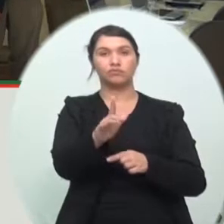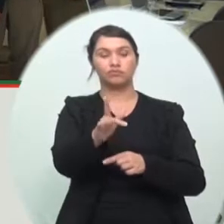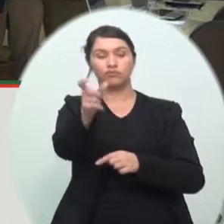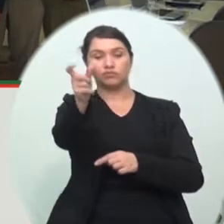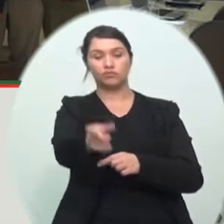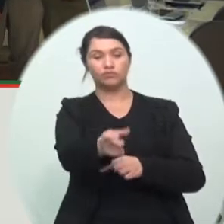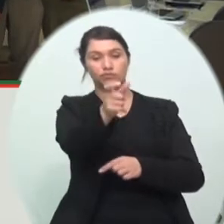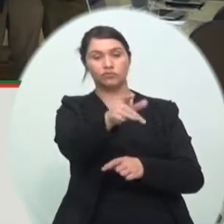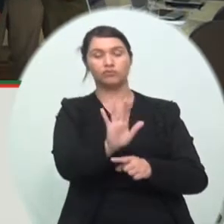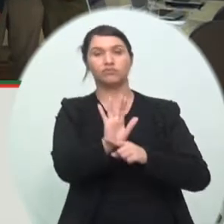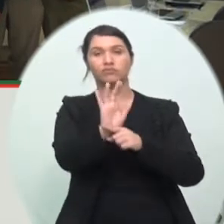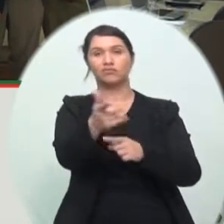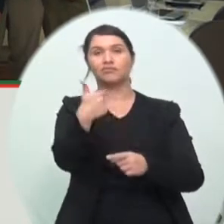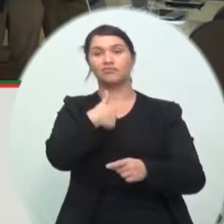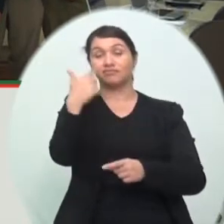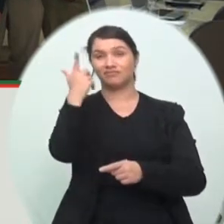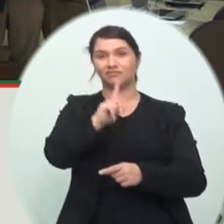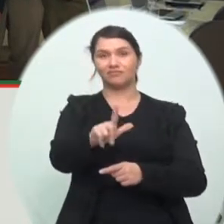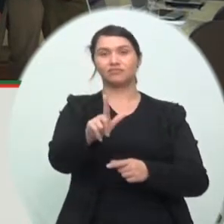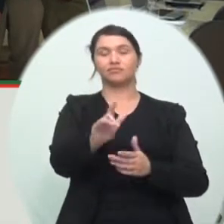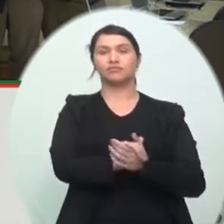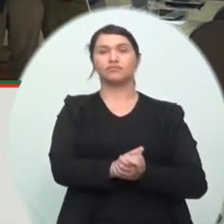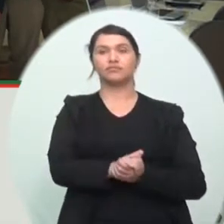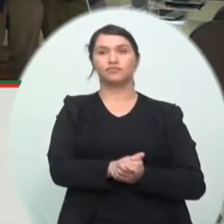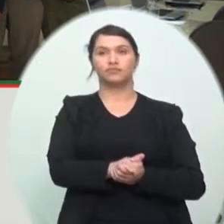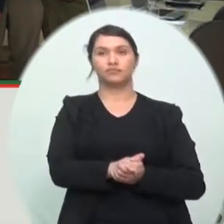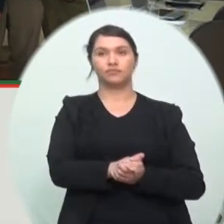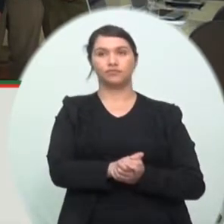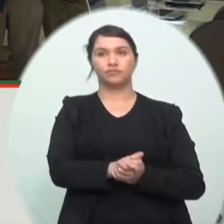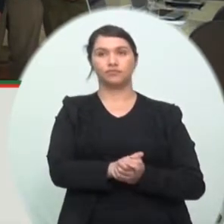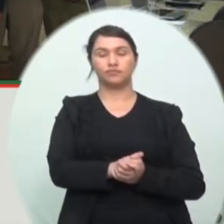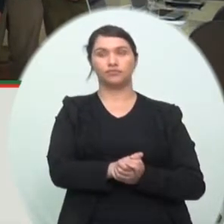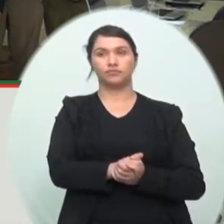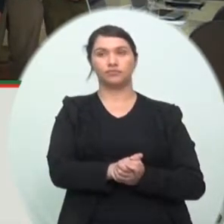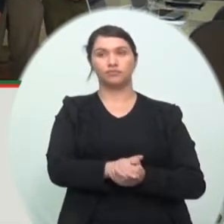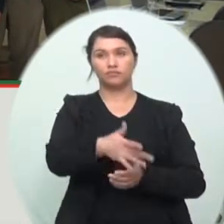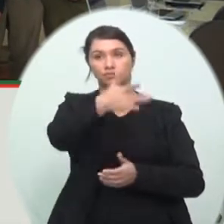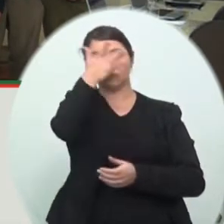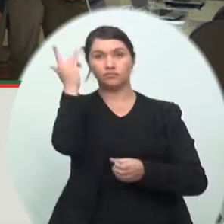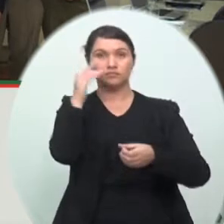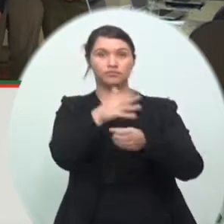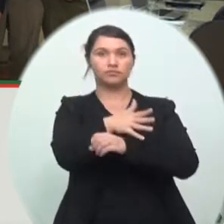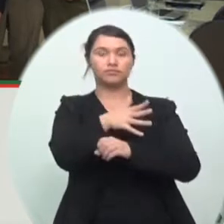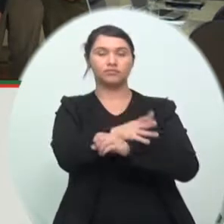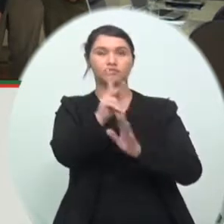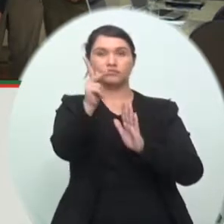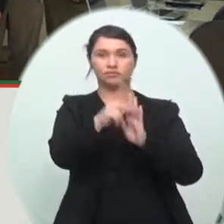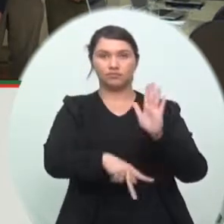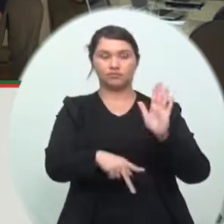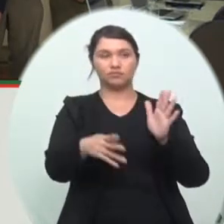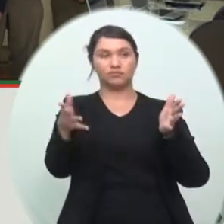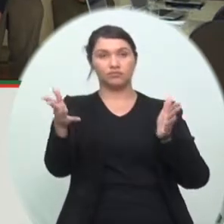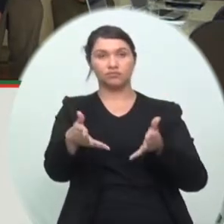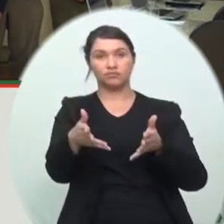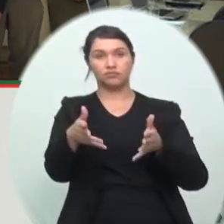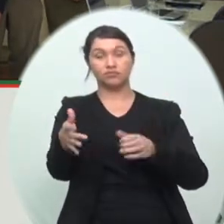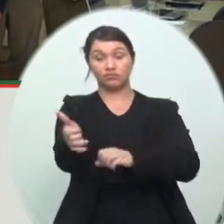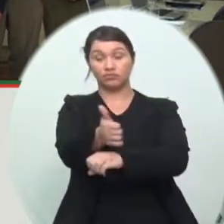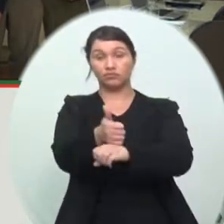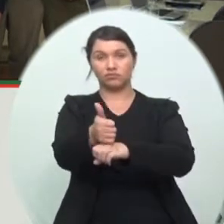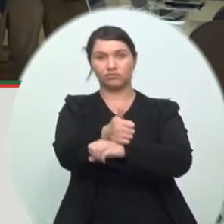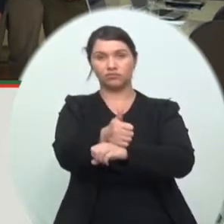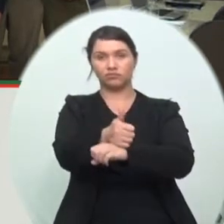isto aconteceu. Muitos que participaram dos nossos projetos, hoje são profissionais